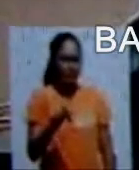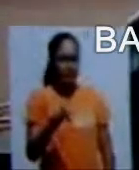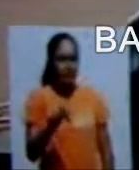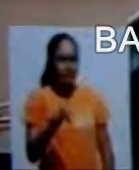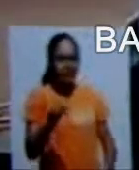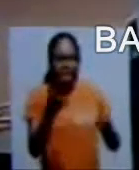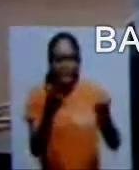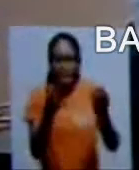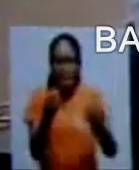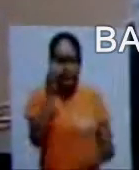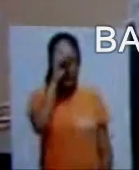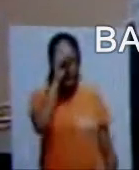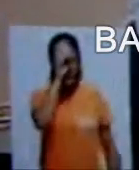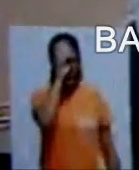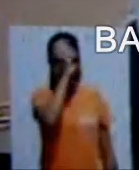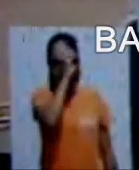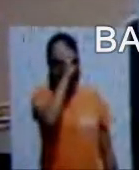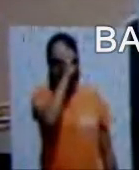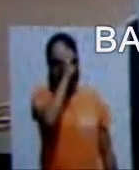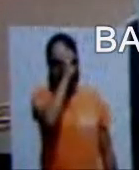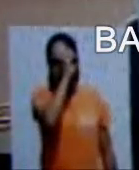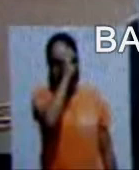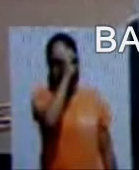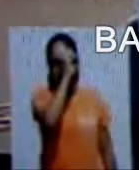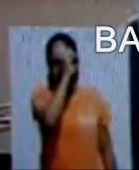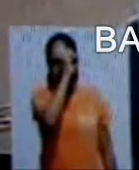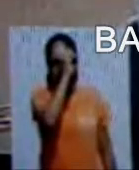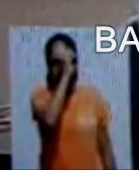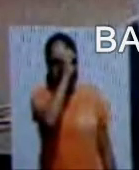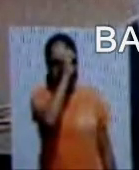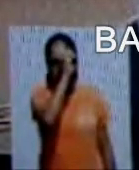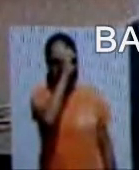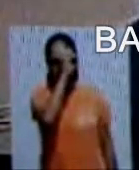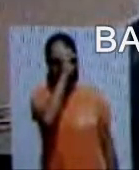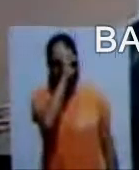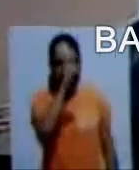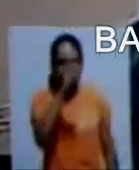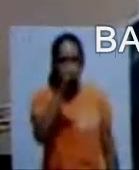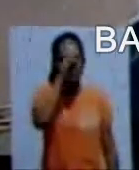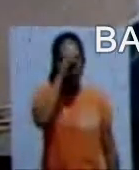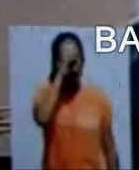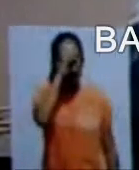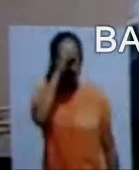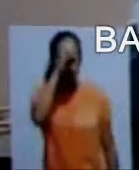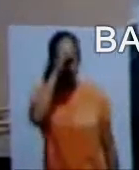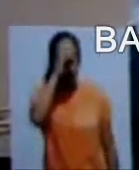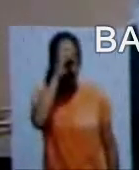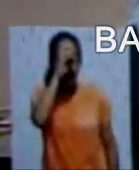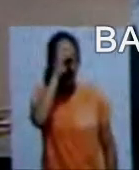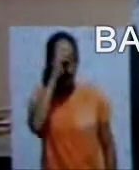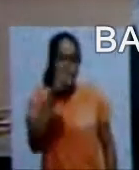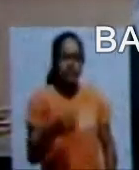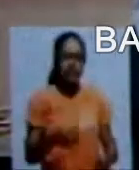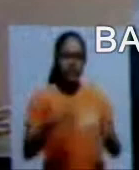Quantas vezes, teve um dia, eles puseram do meu lado no hospital uma máquina, ligada na minha veia,